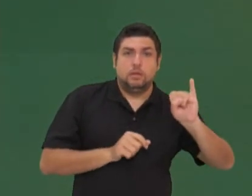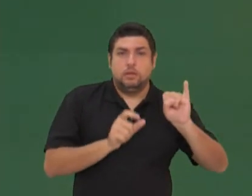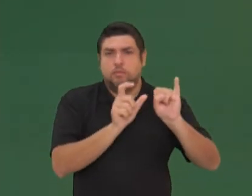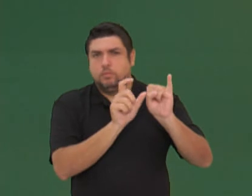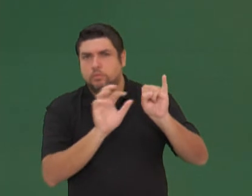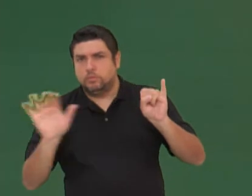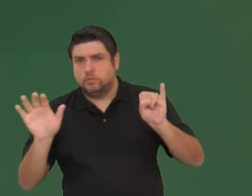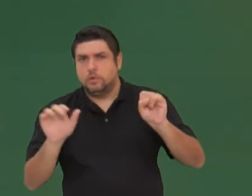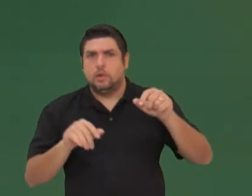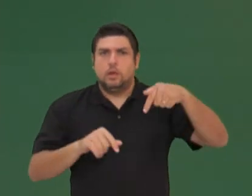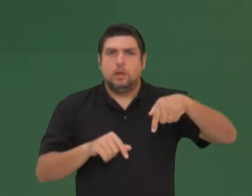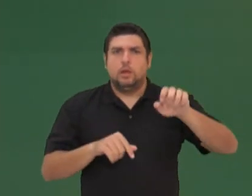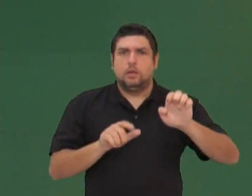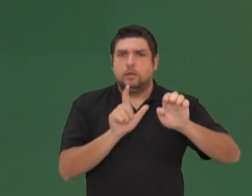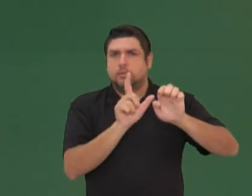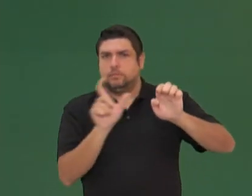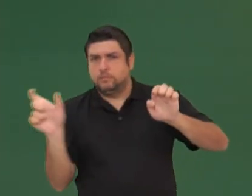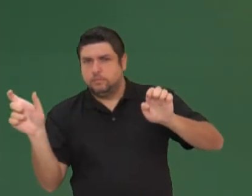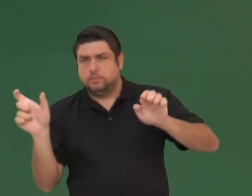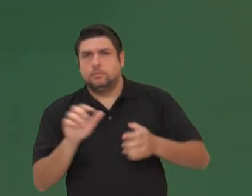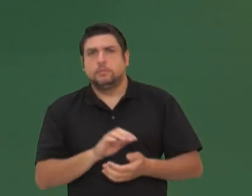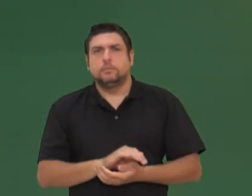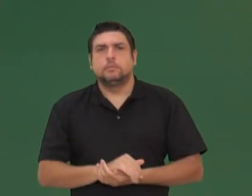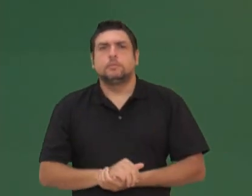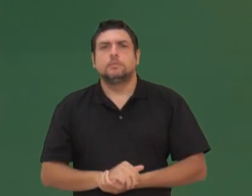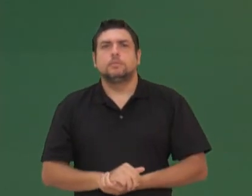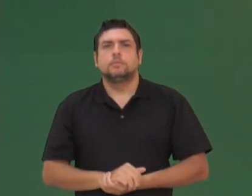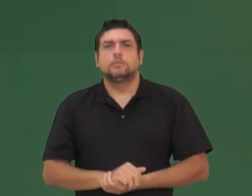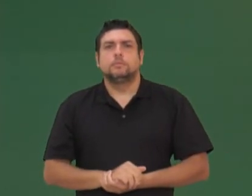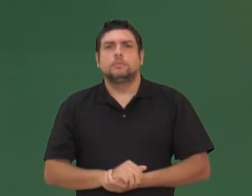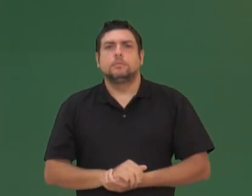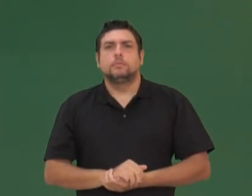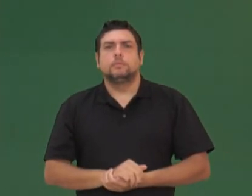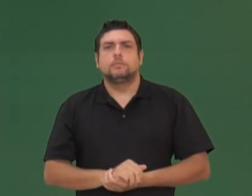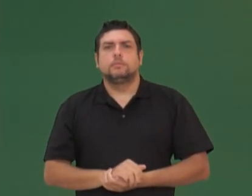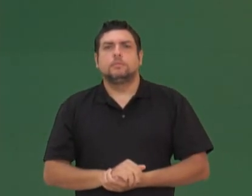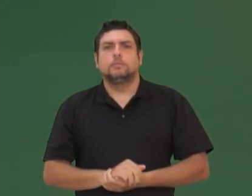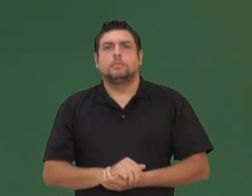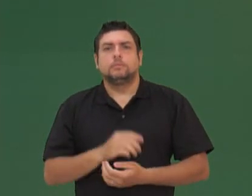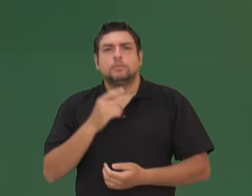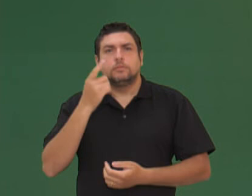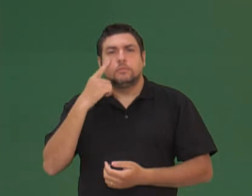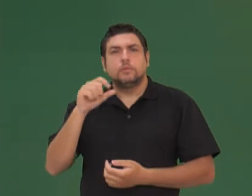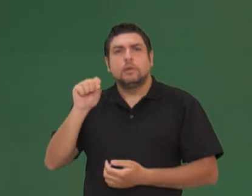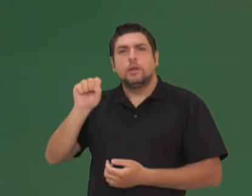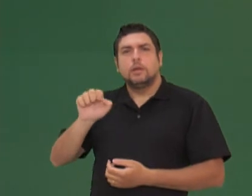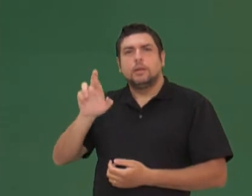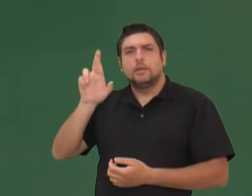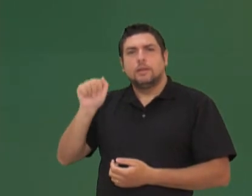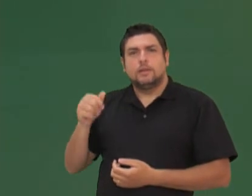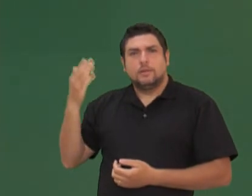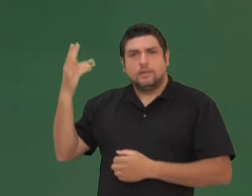ok? Ojalá la cultura sea, olha aqui o subjuntivo no presente, el impulso que